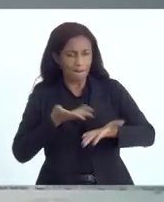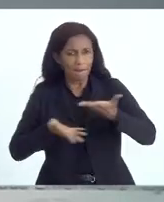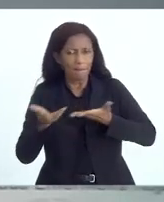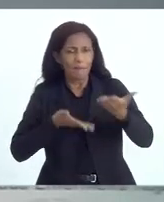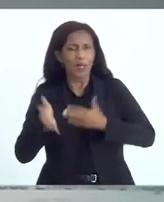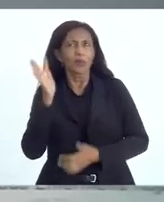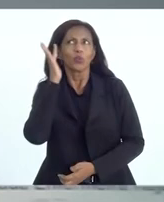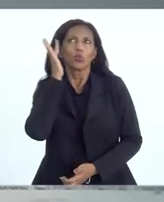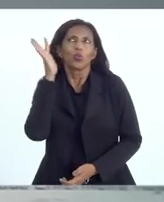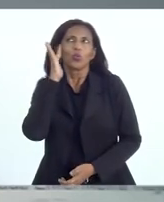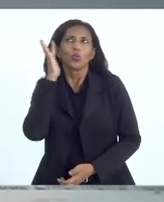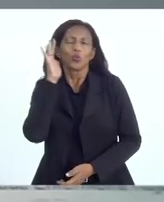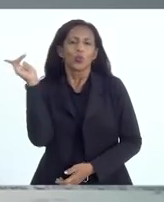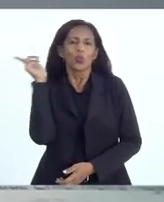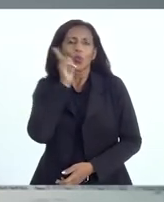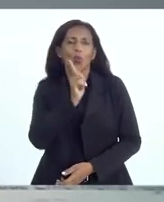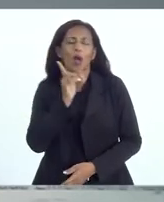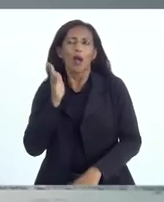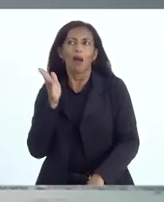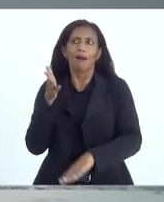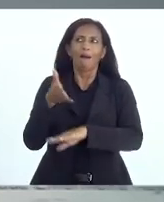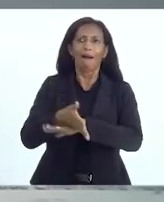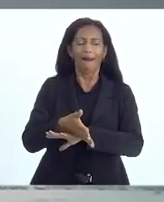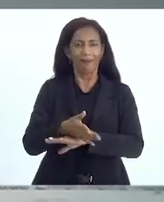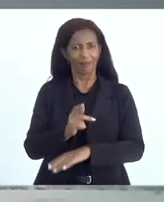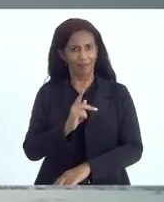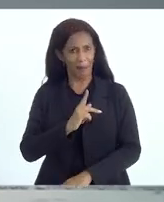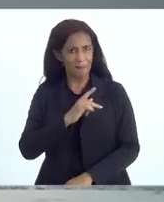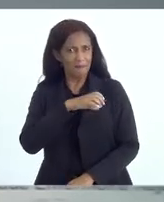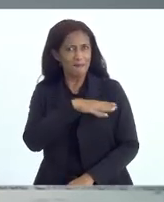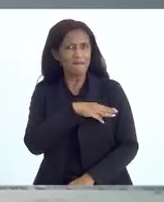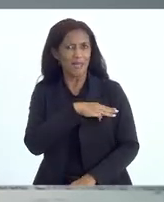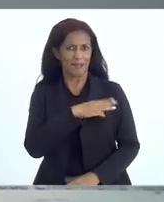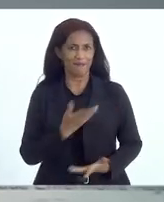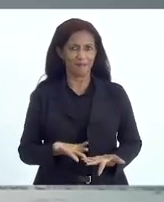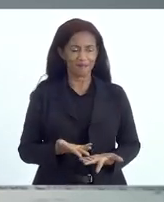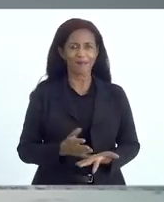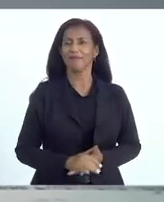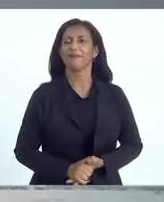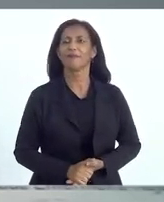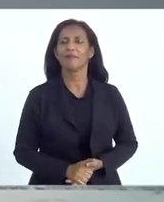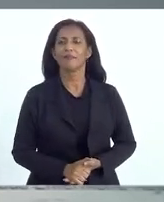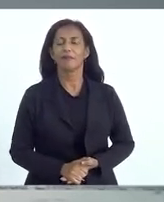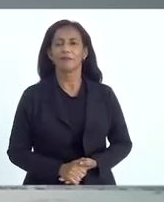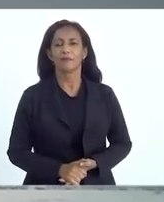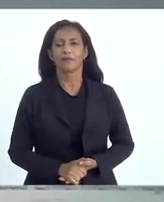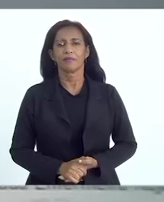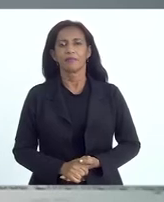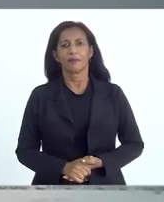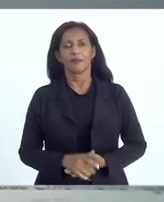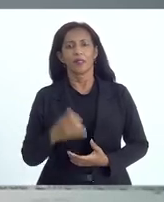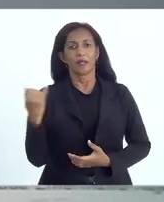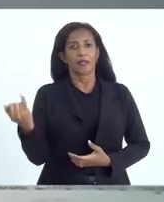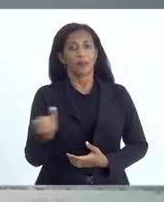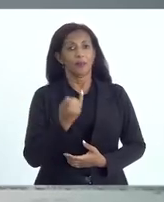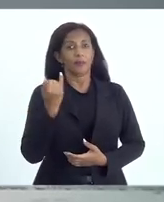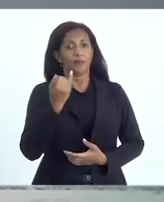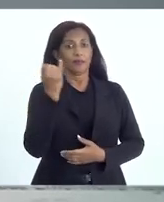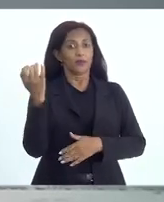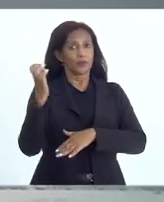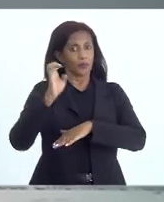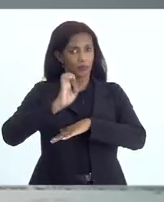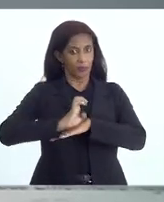sonho que as pessoas tem que entrar nessas corporações que estão muito importante para o nosso estado